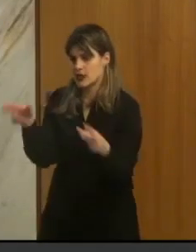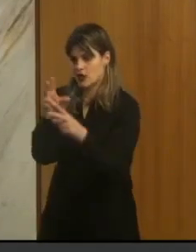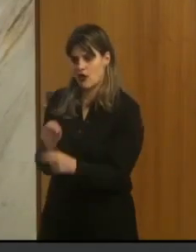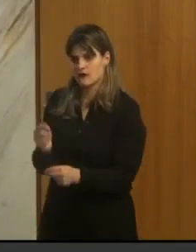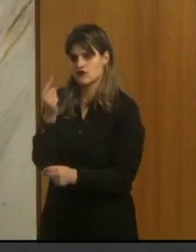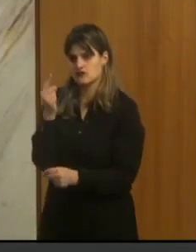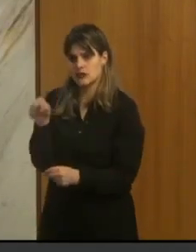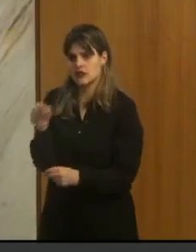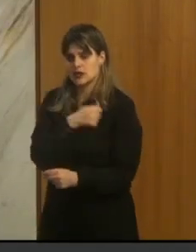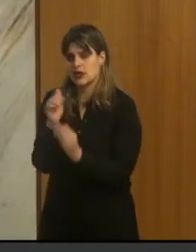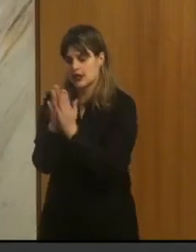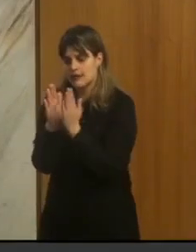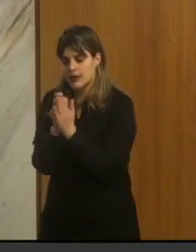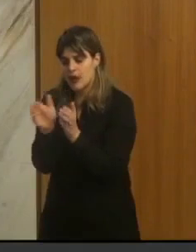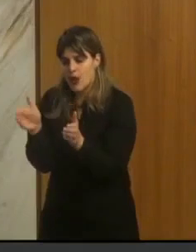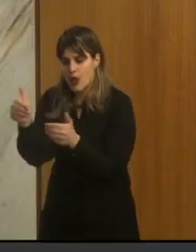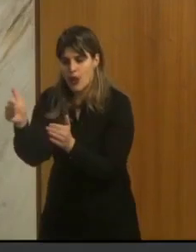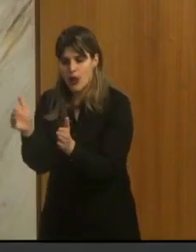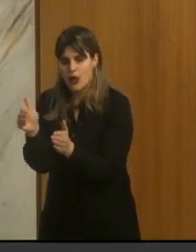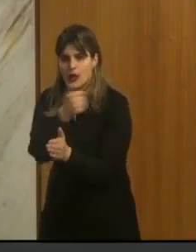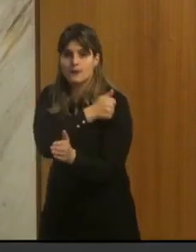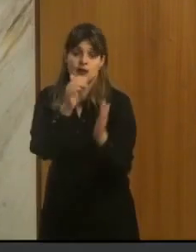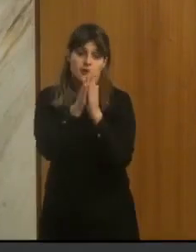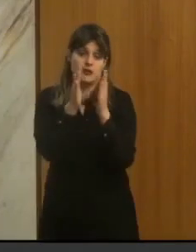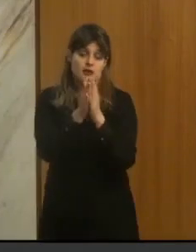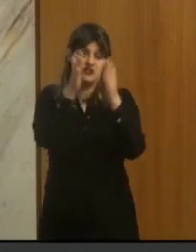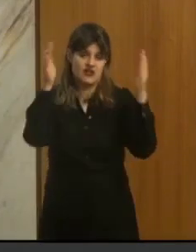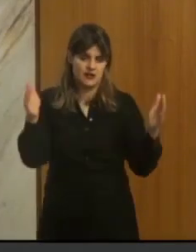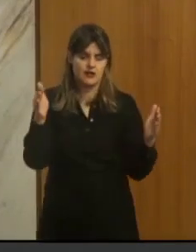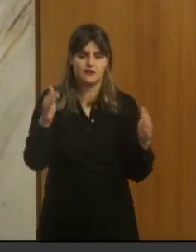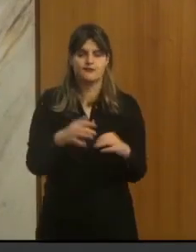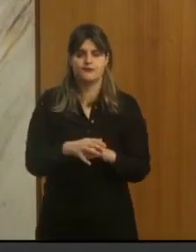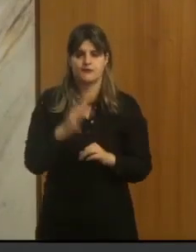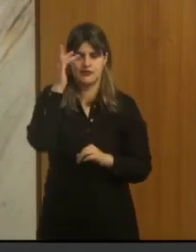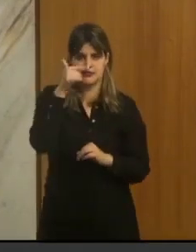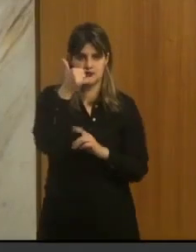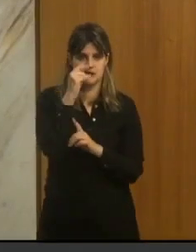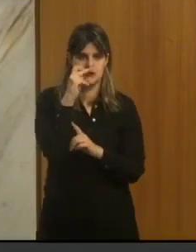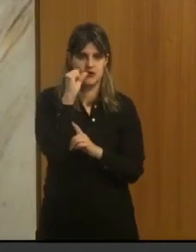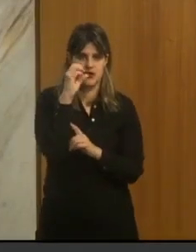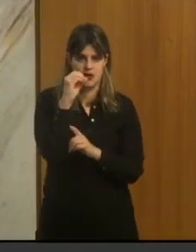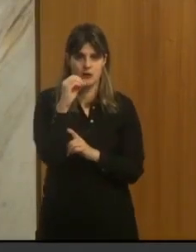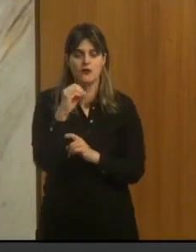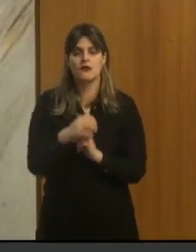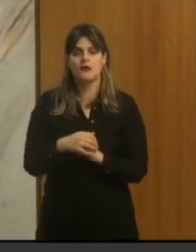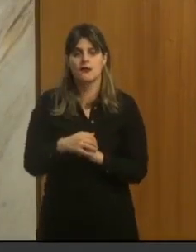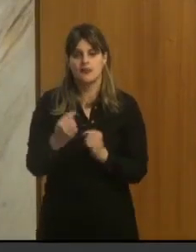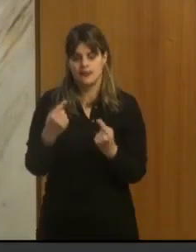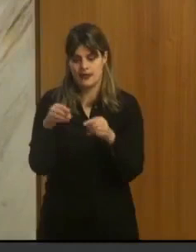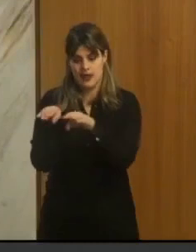e esta nova capela aparece na igreja de Santiago. Tem uma composição, tem um